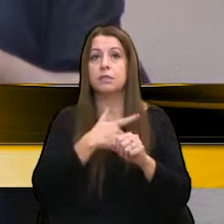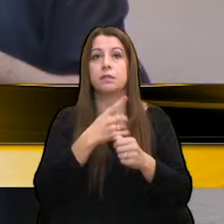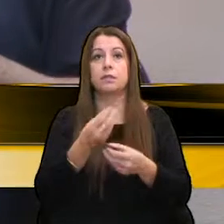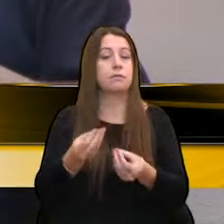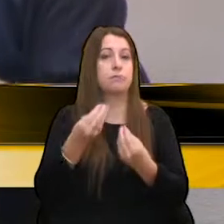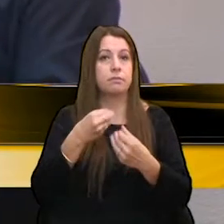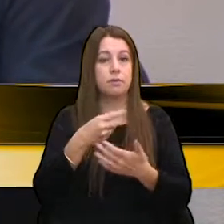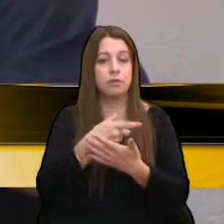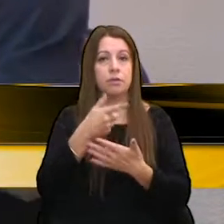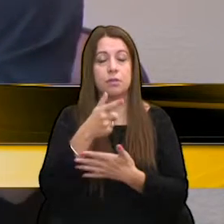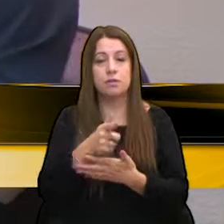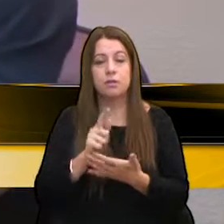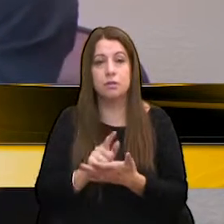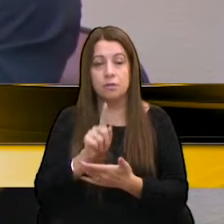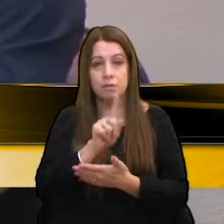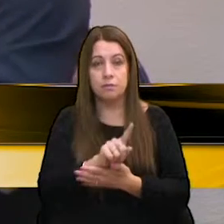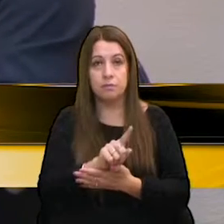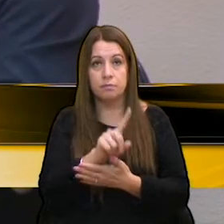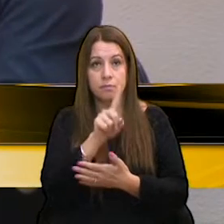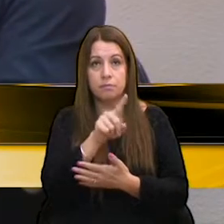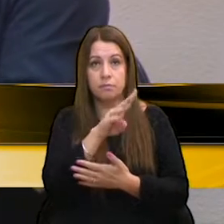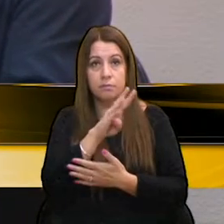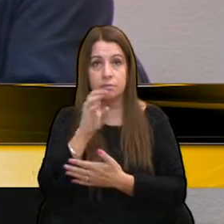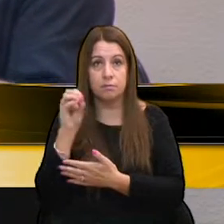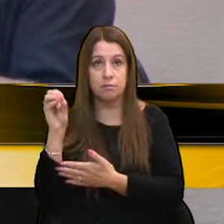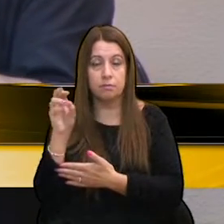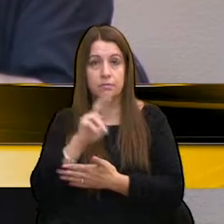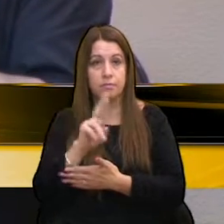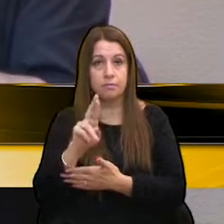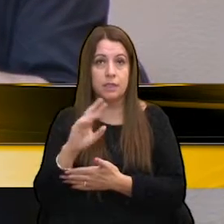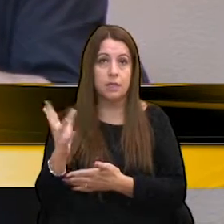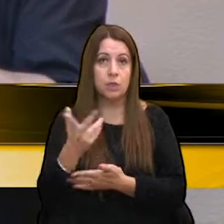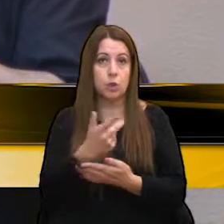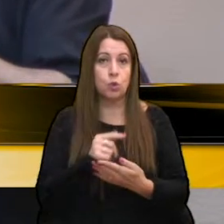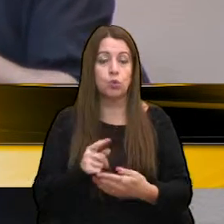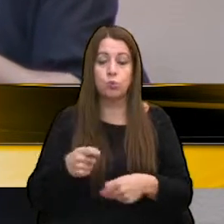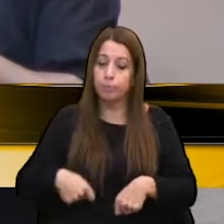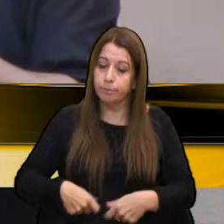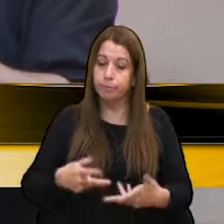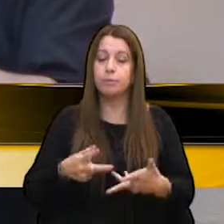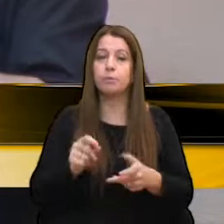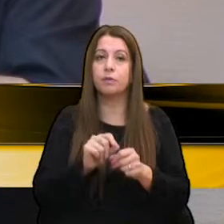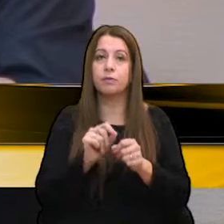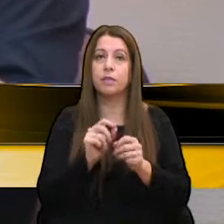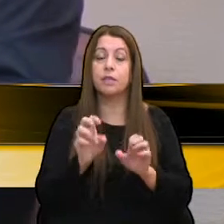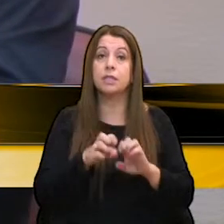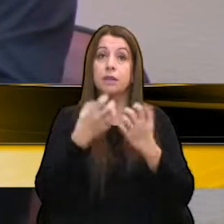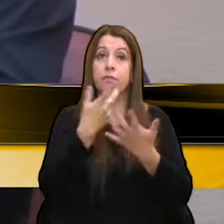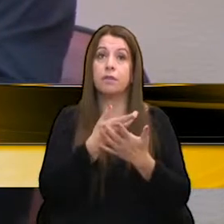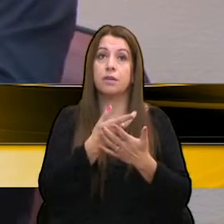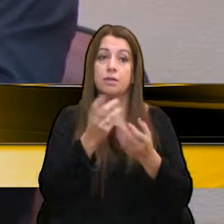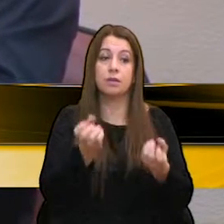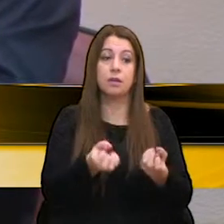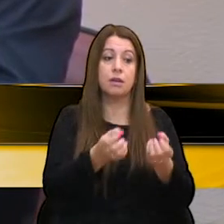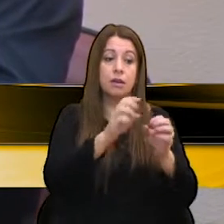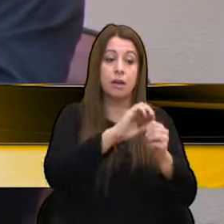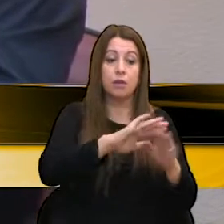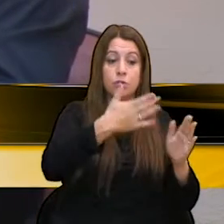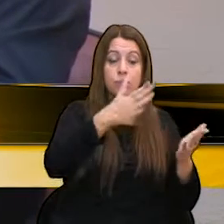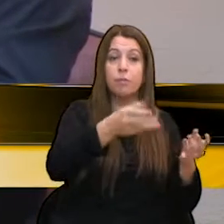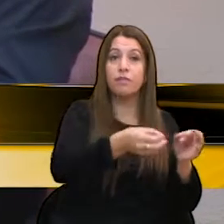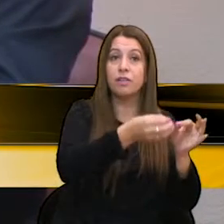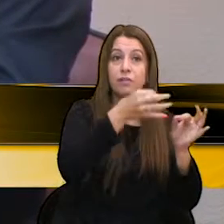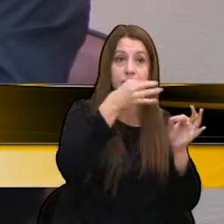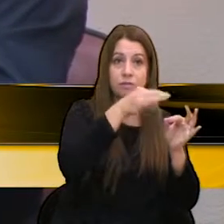nos cedeu, né? R$ 1.400,00. Então, teve todo esse custo para a realização desse evento nos pavilhões da Festa Nacional da